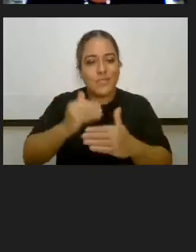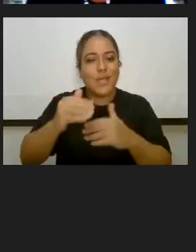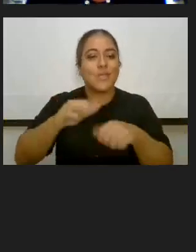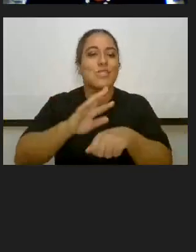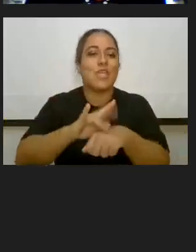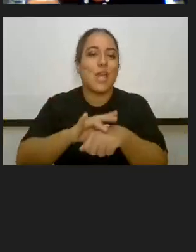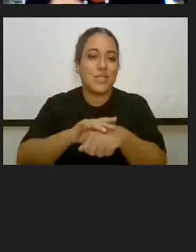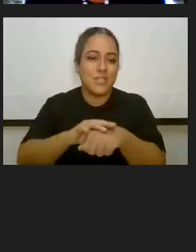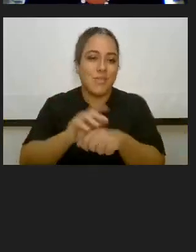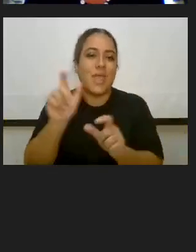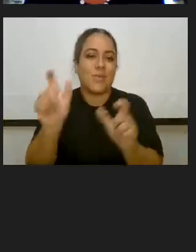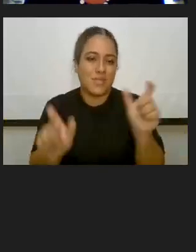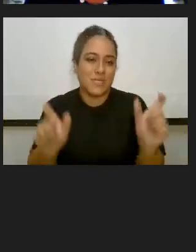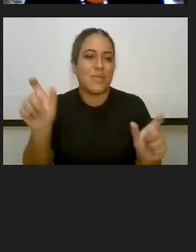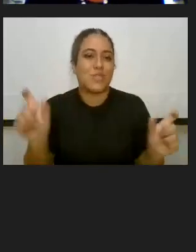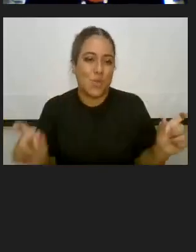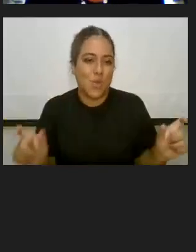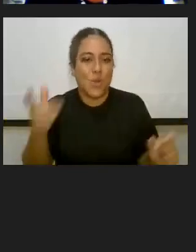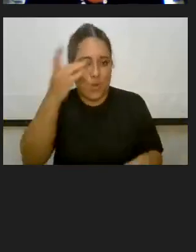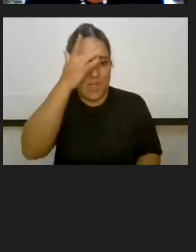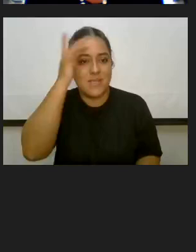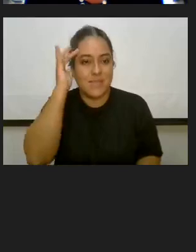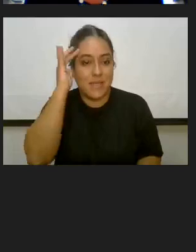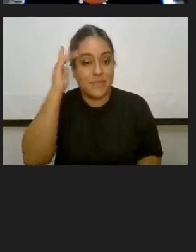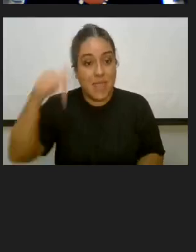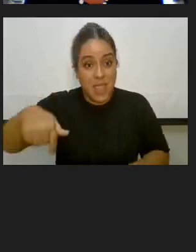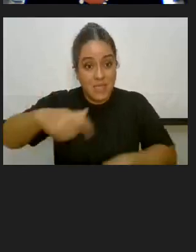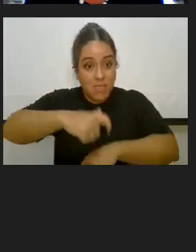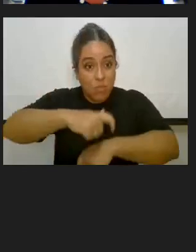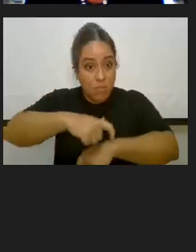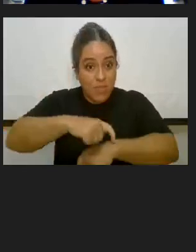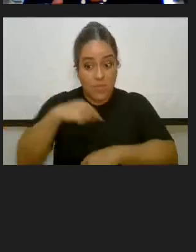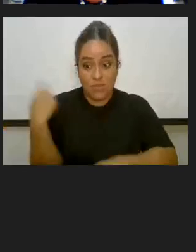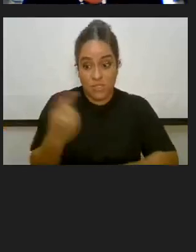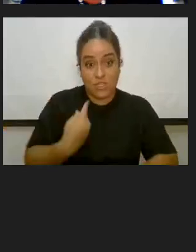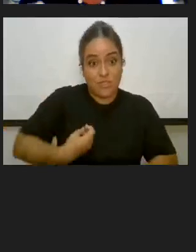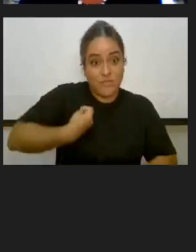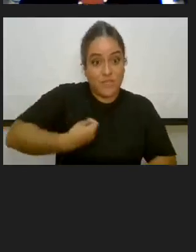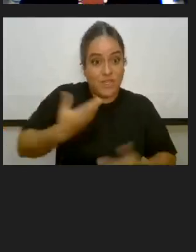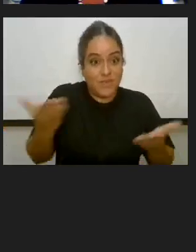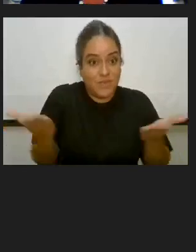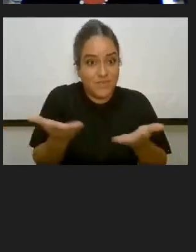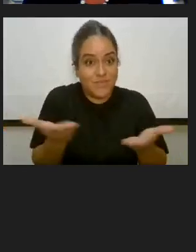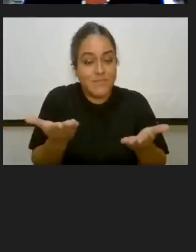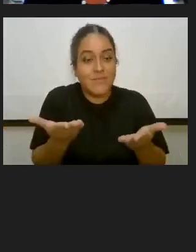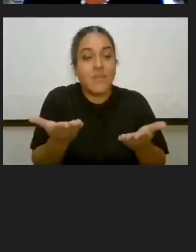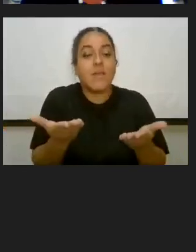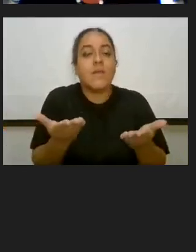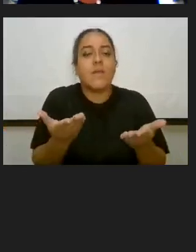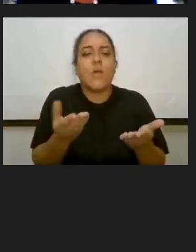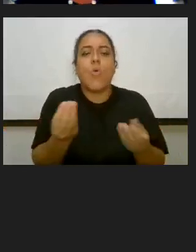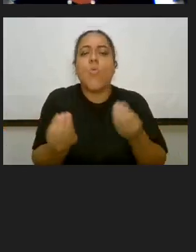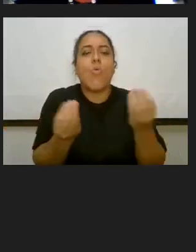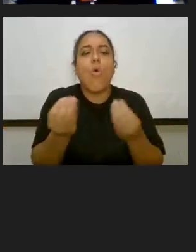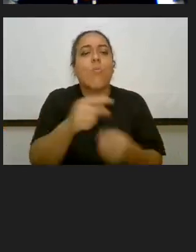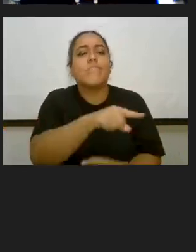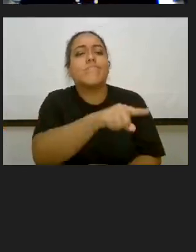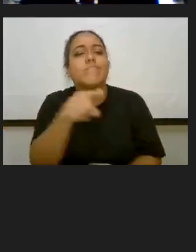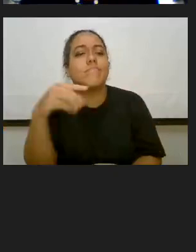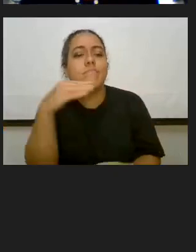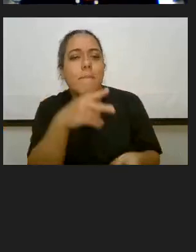pessoas neste momento histórico que vivemos. Como você tem percebido essa busca